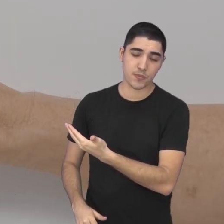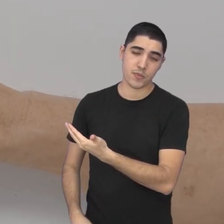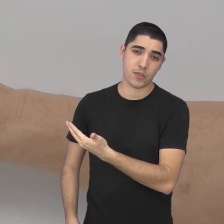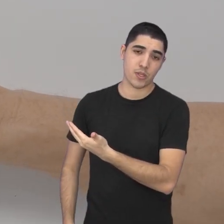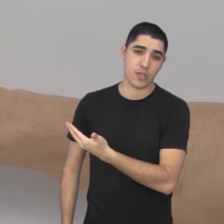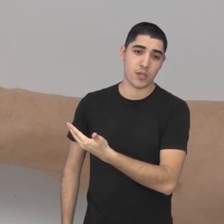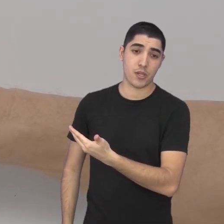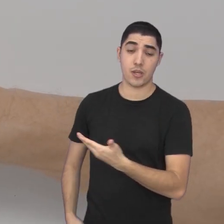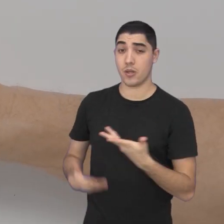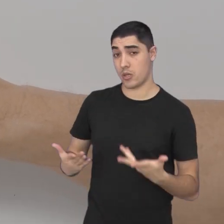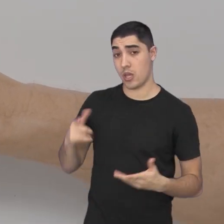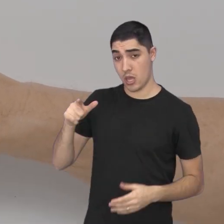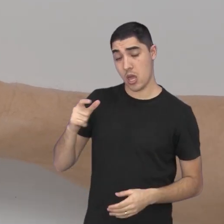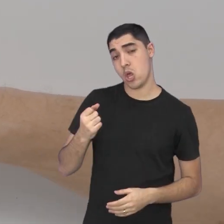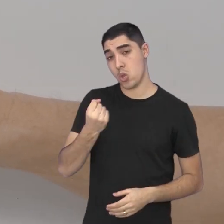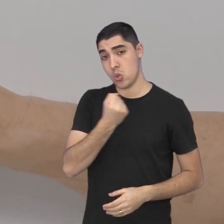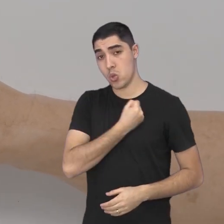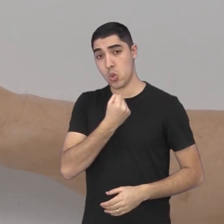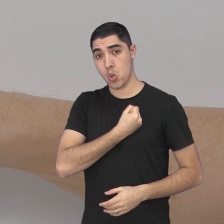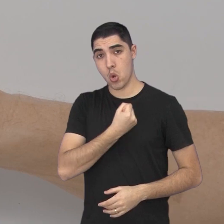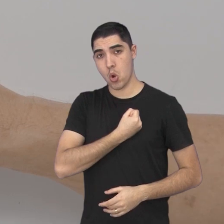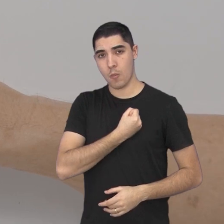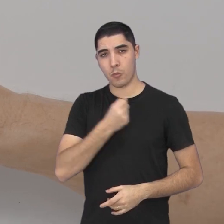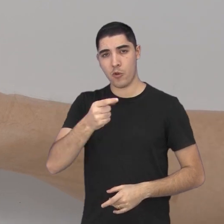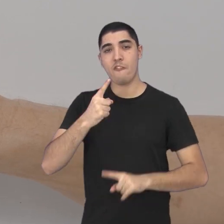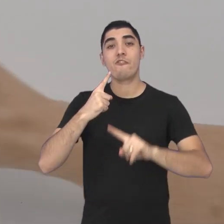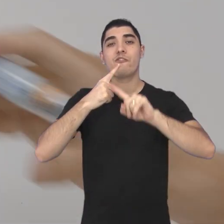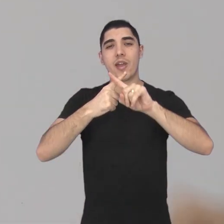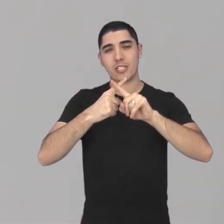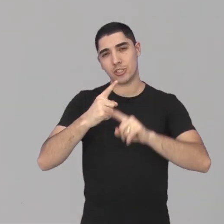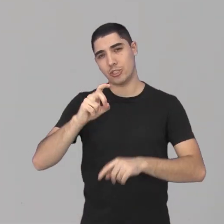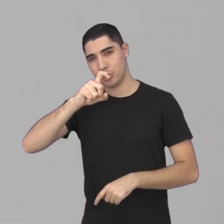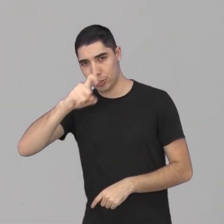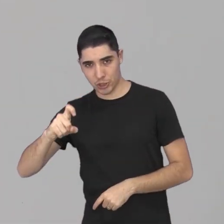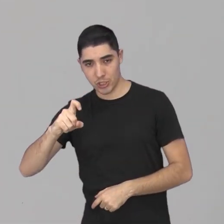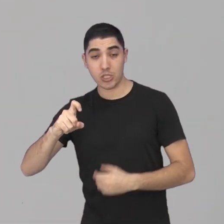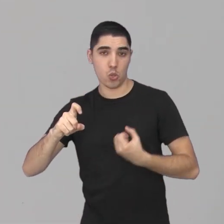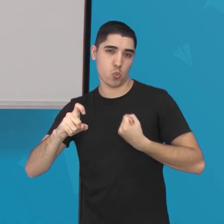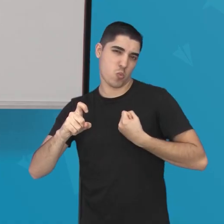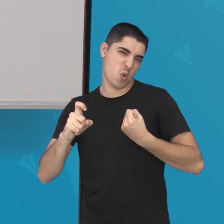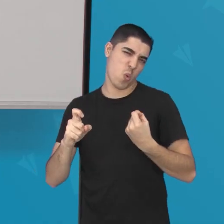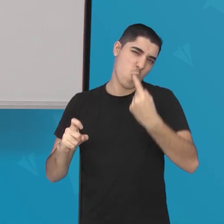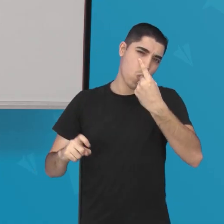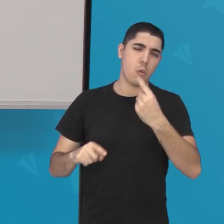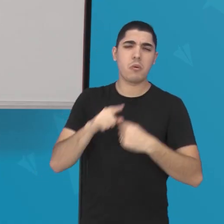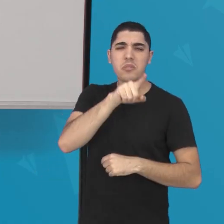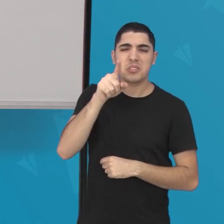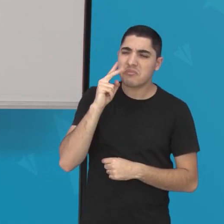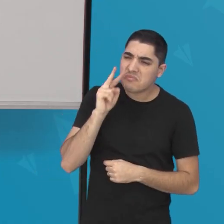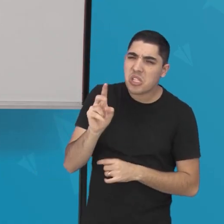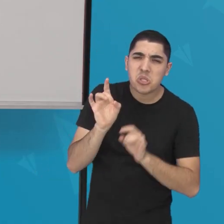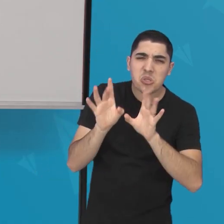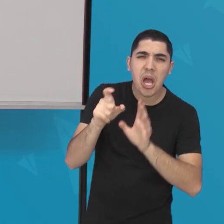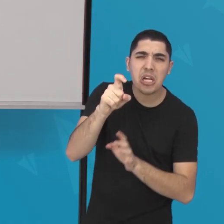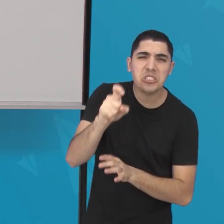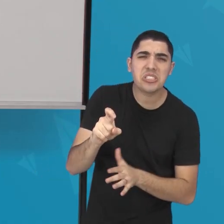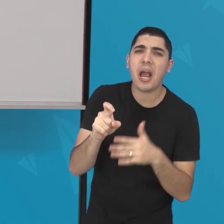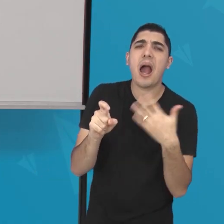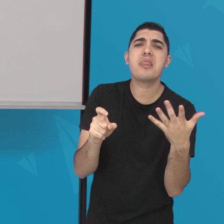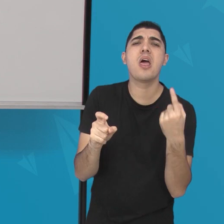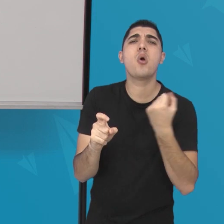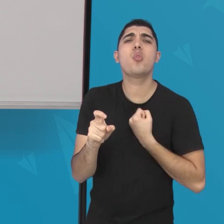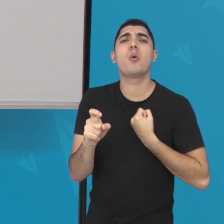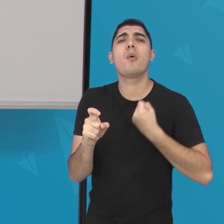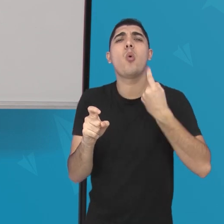o número que multiplica o x é 1. Vocês não estão vendo nada aqui, mas é